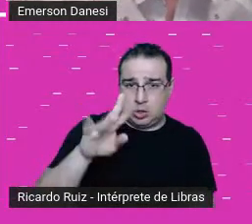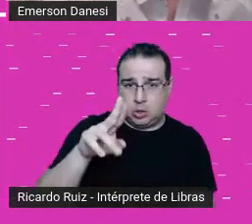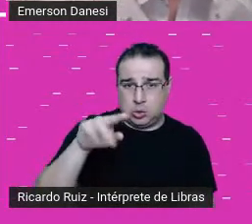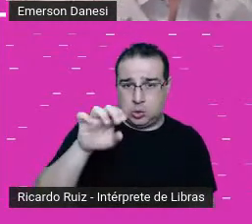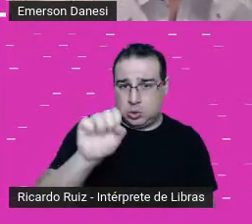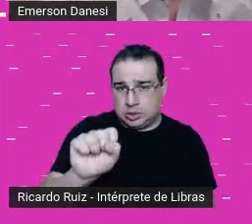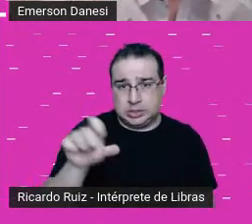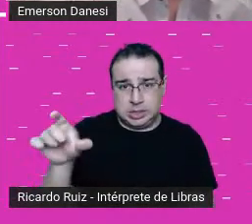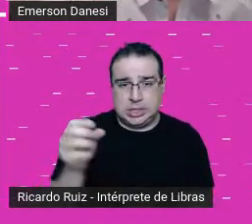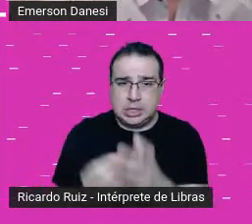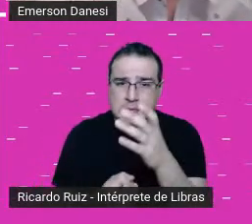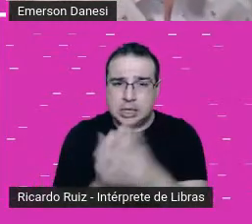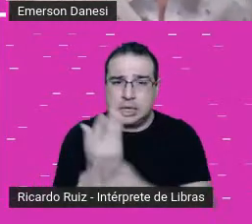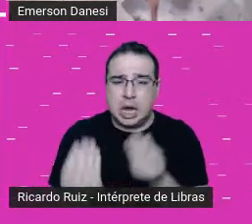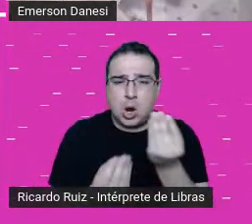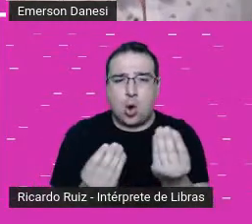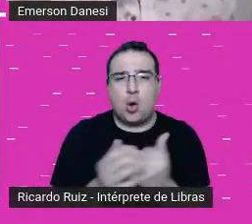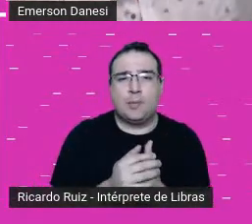criação dele,